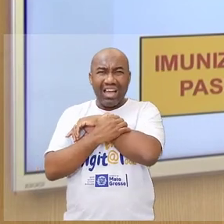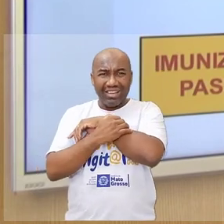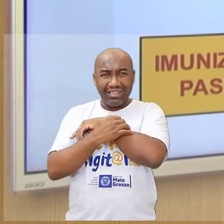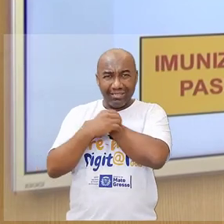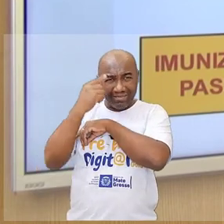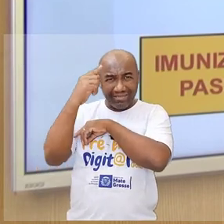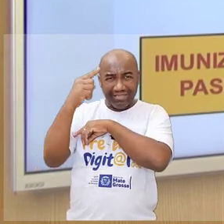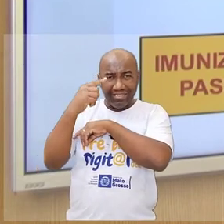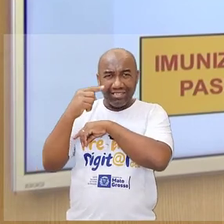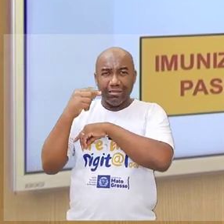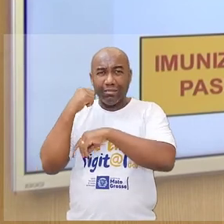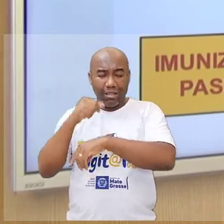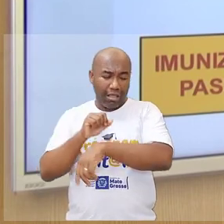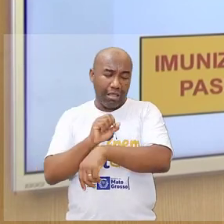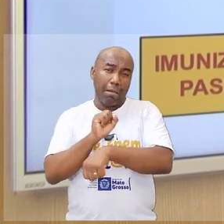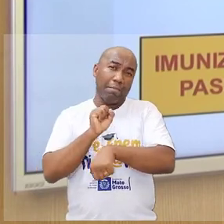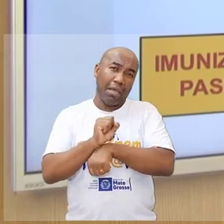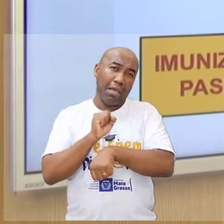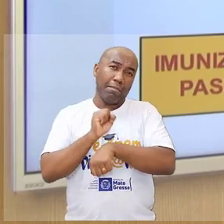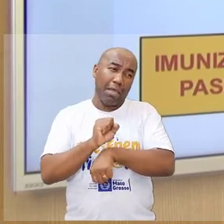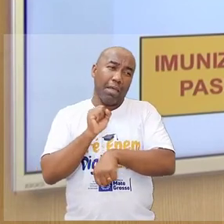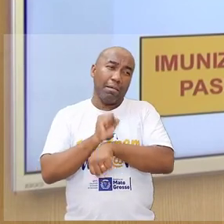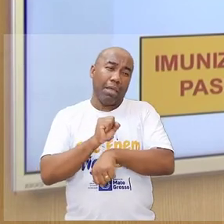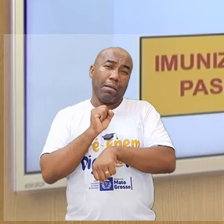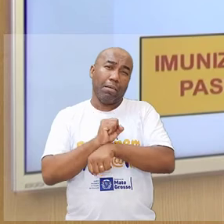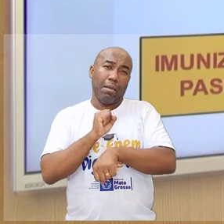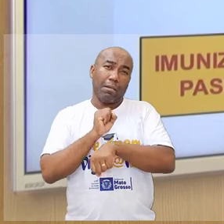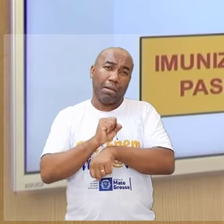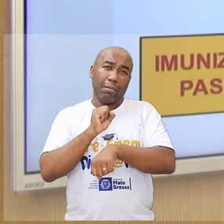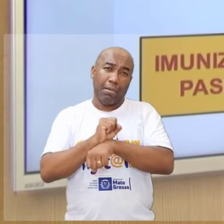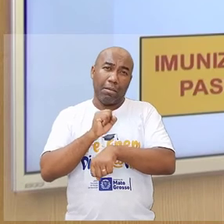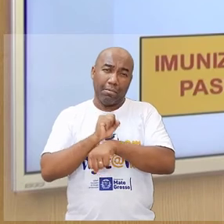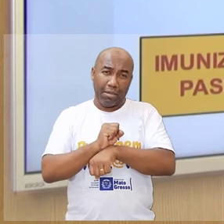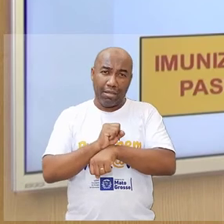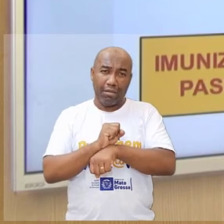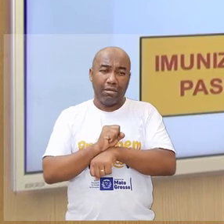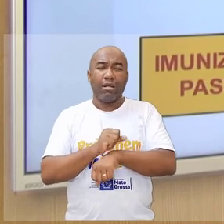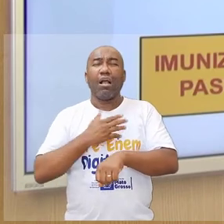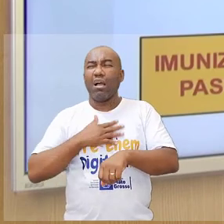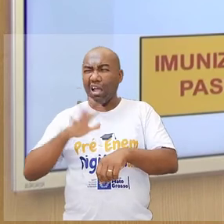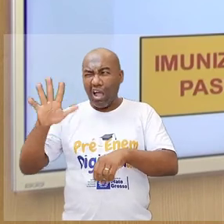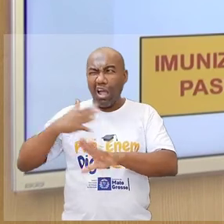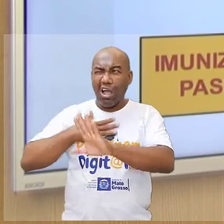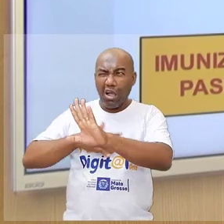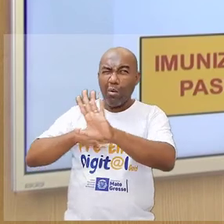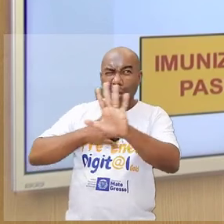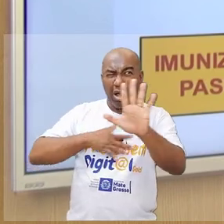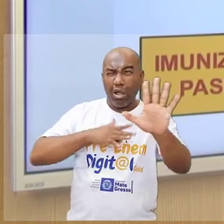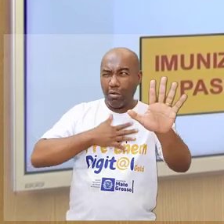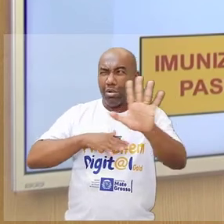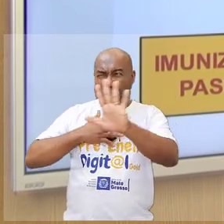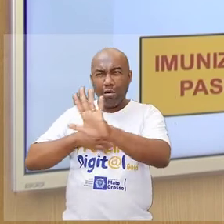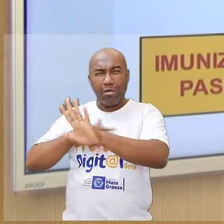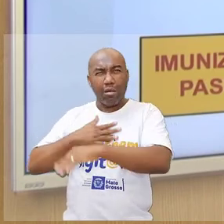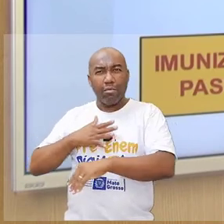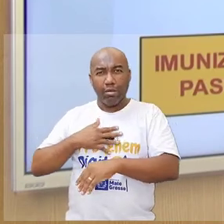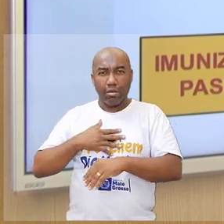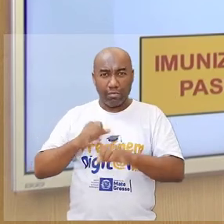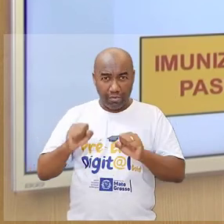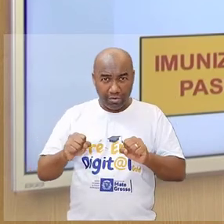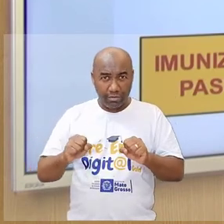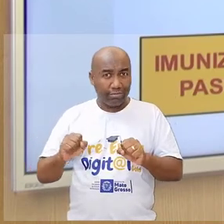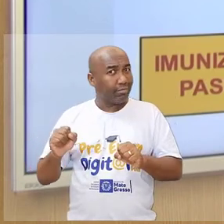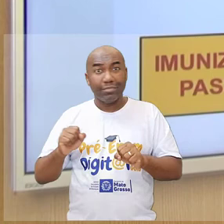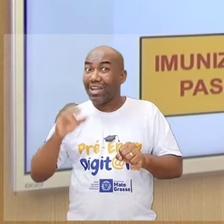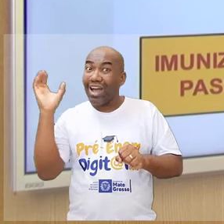esperar o corpo dela produzir anticorpos. Ela foi levada rapidamente para um hospital, onde